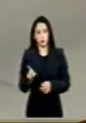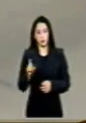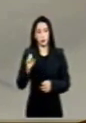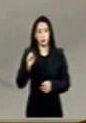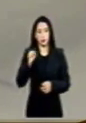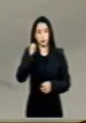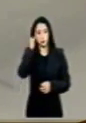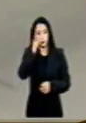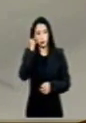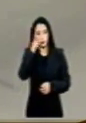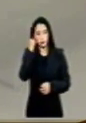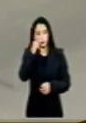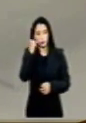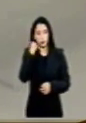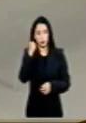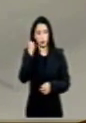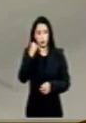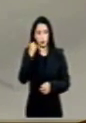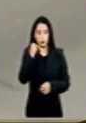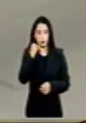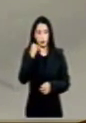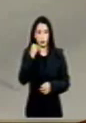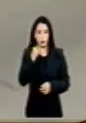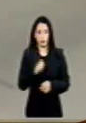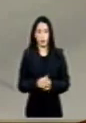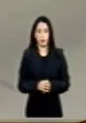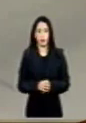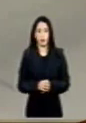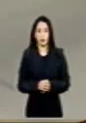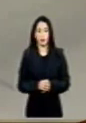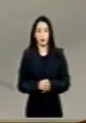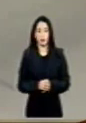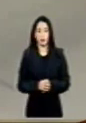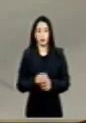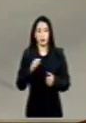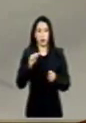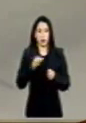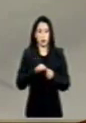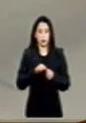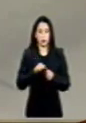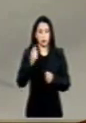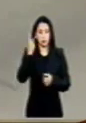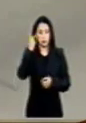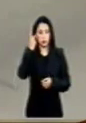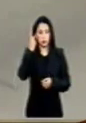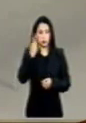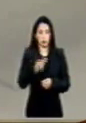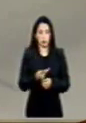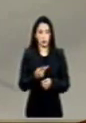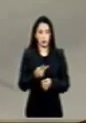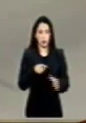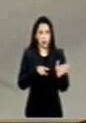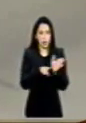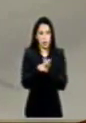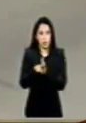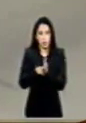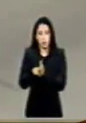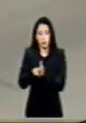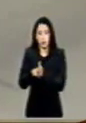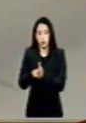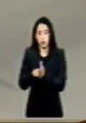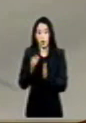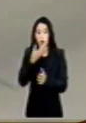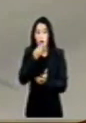da República. A medida foi determinada para investigar o cônjuge da